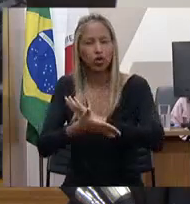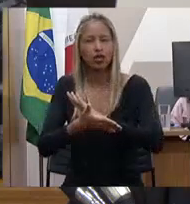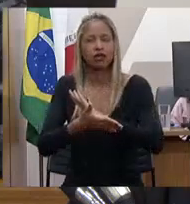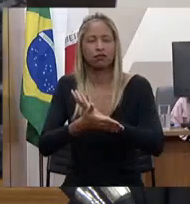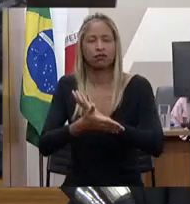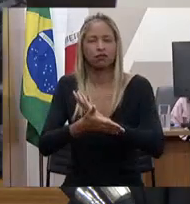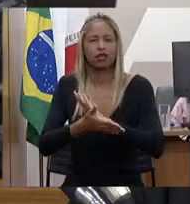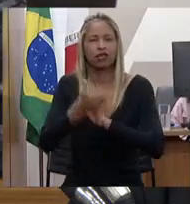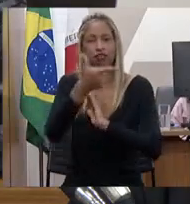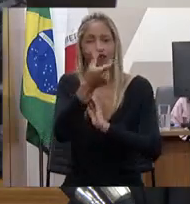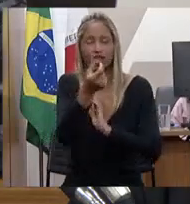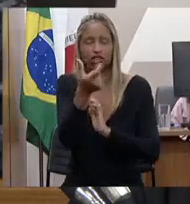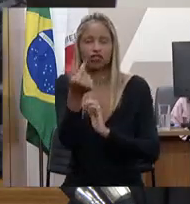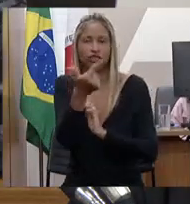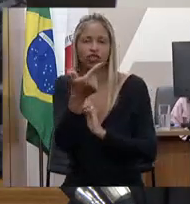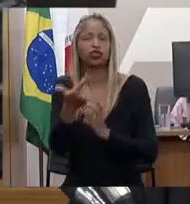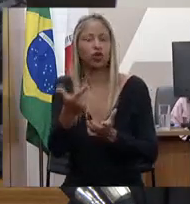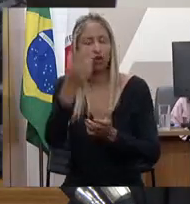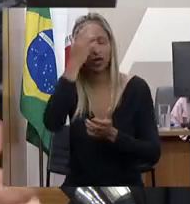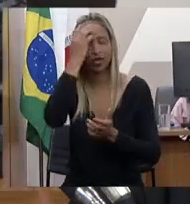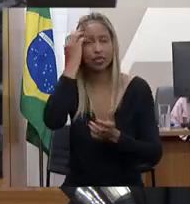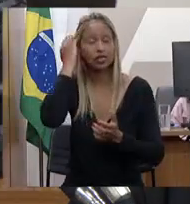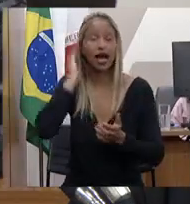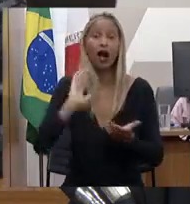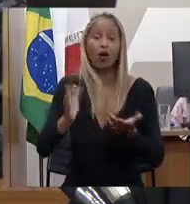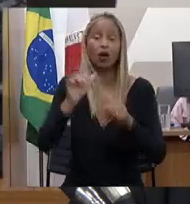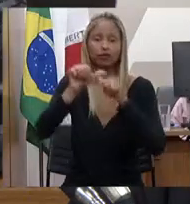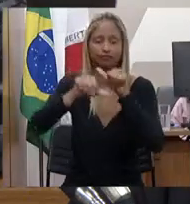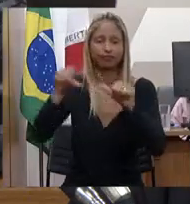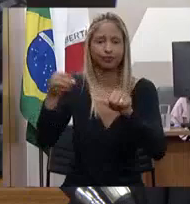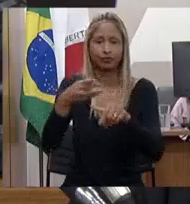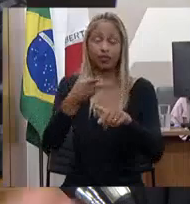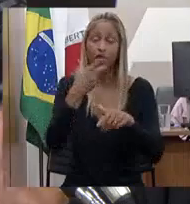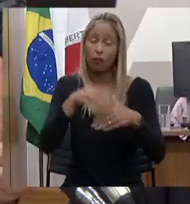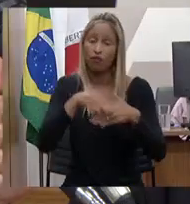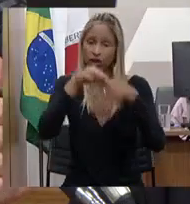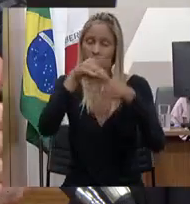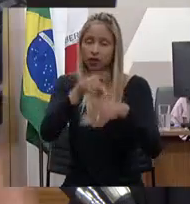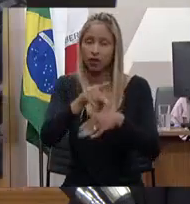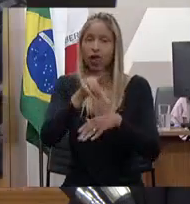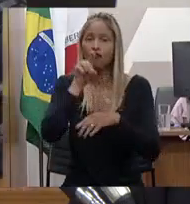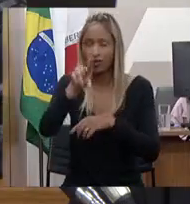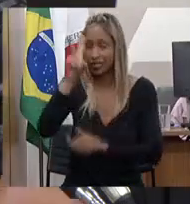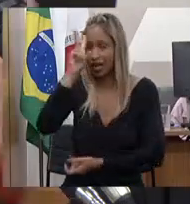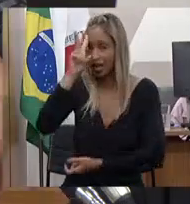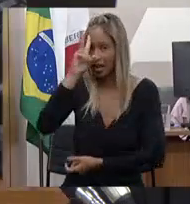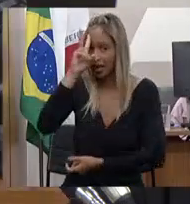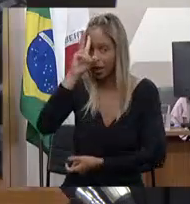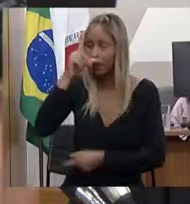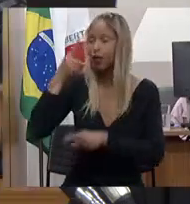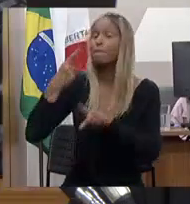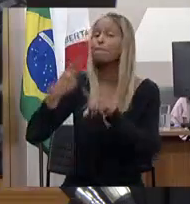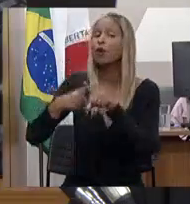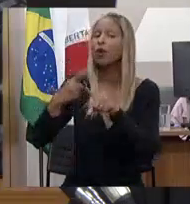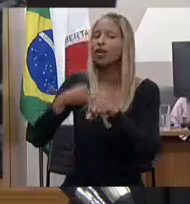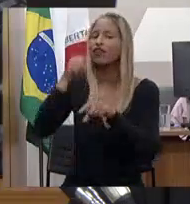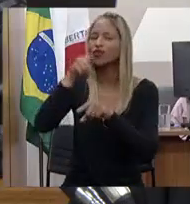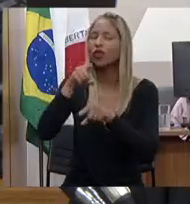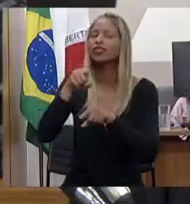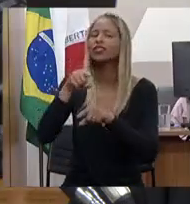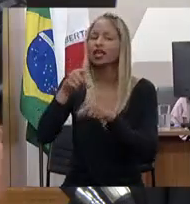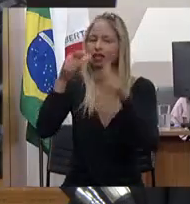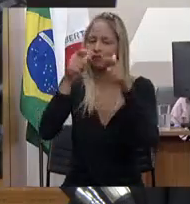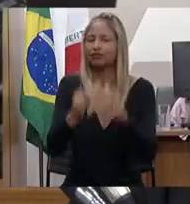de 2022 para que agora a gente reconstrou e como eu disse na sua posse que você se lembre porque que você está